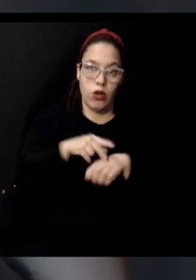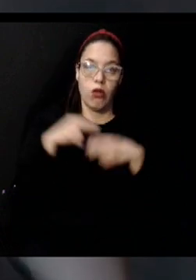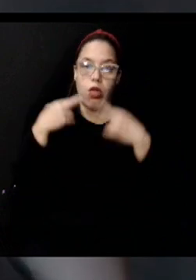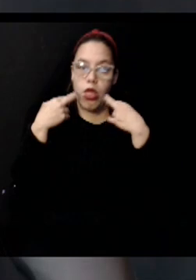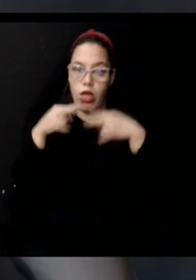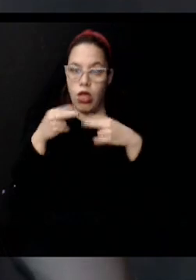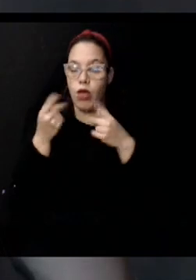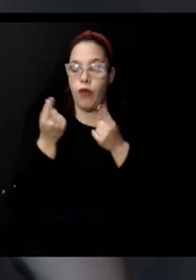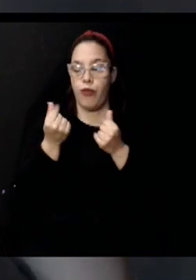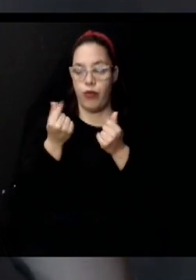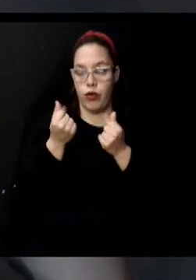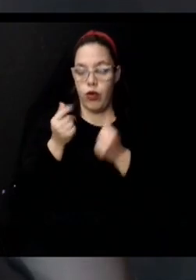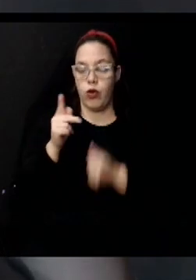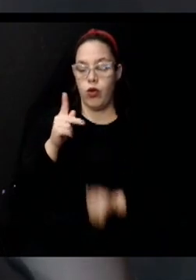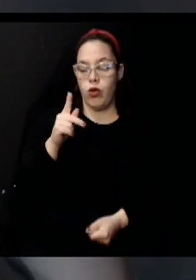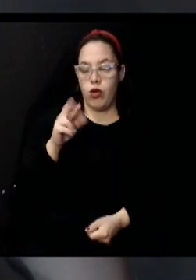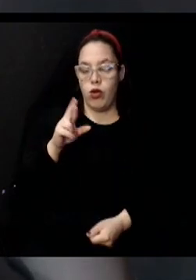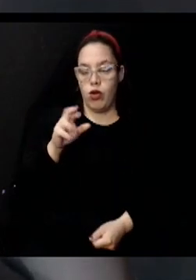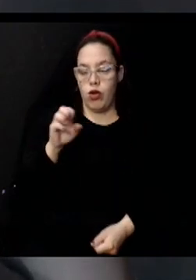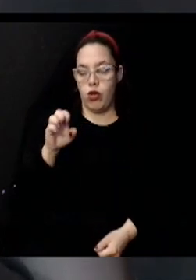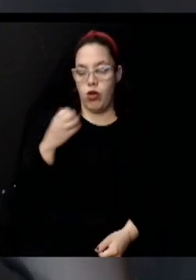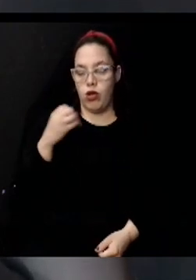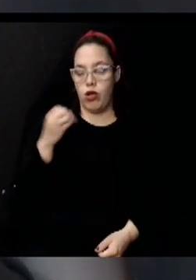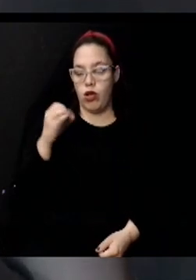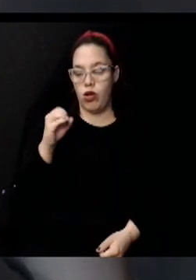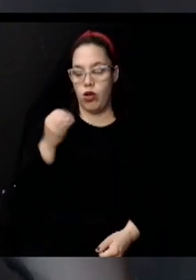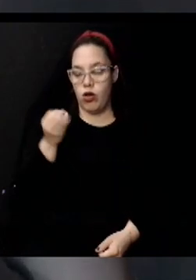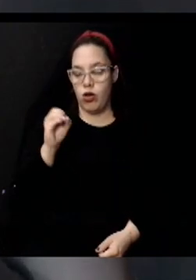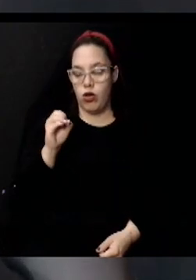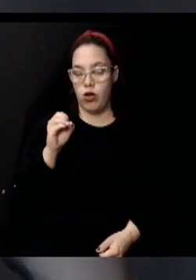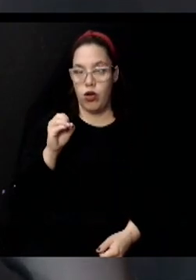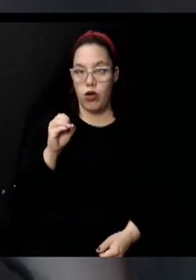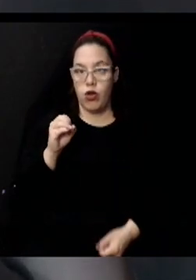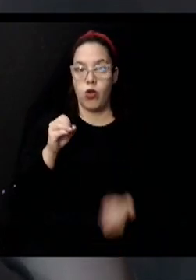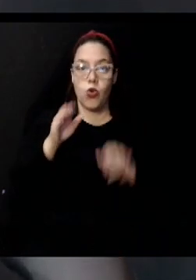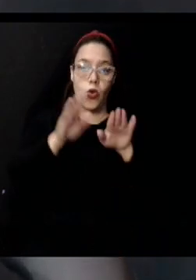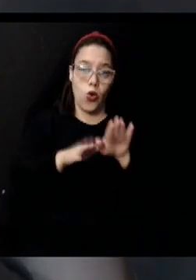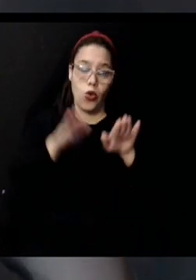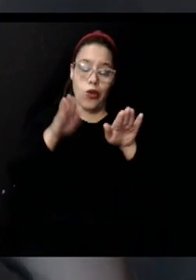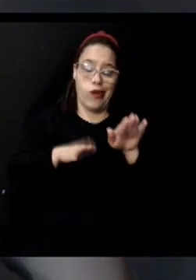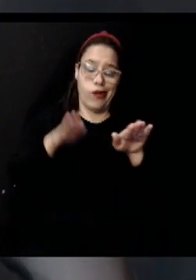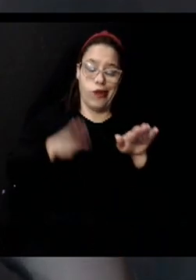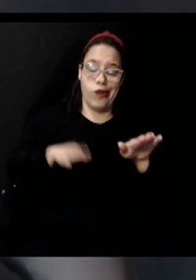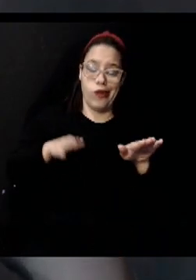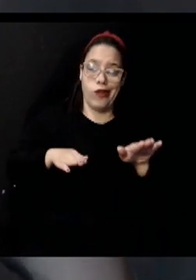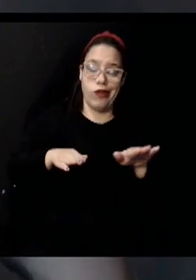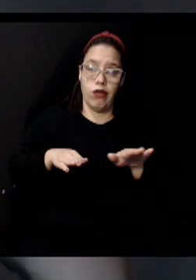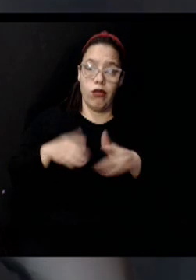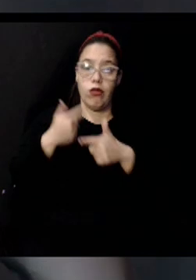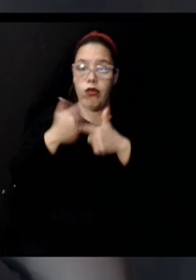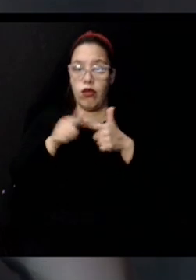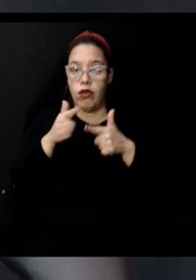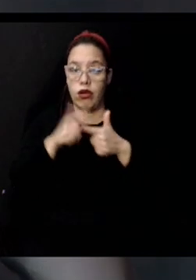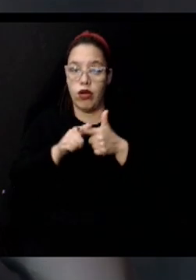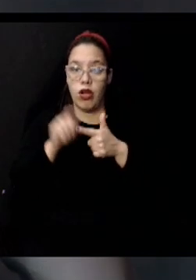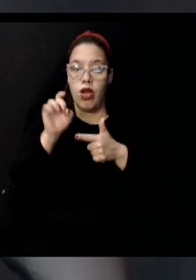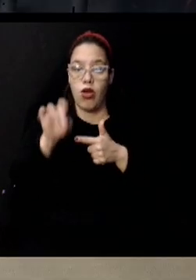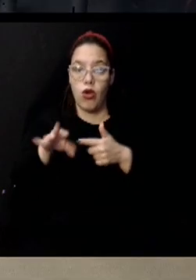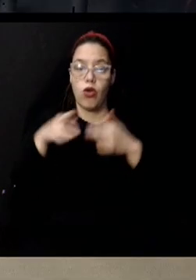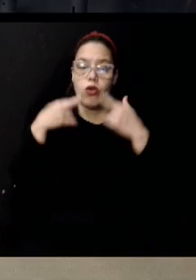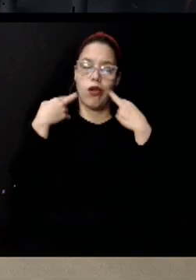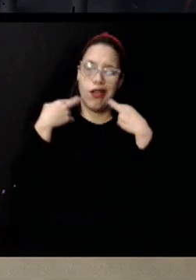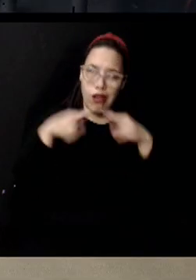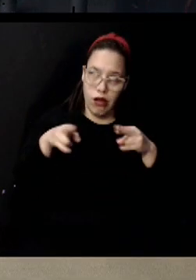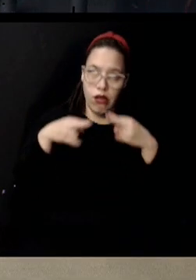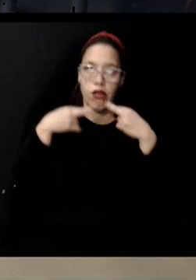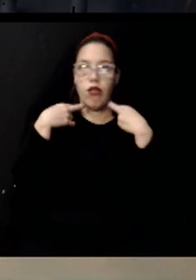gente reclama Uhum. às vezes: vamos reclamar, reclama do trânsito". O problema da gente é que a gente não pode ficar só na reclamação. Tem que agir, Então, Exato. né? se a